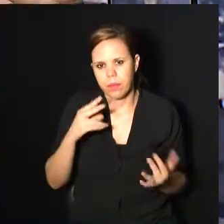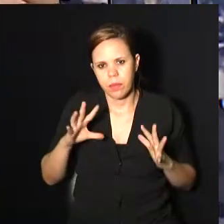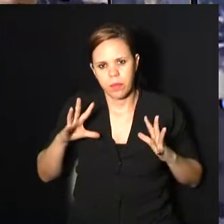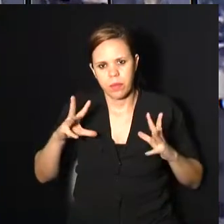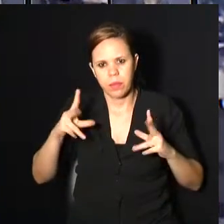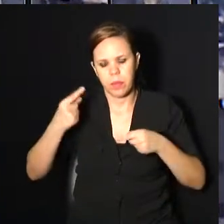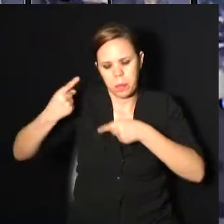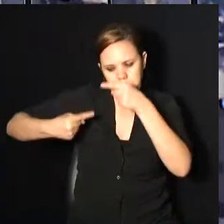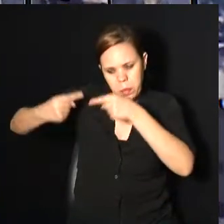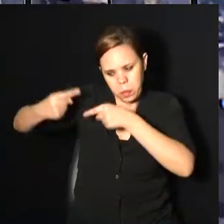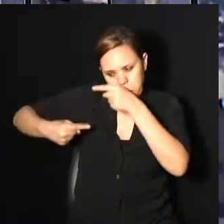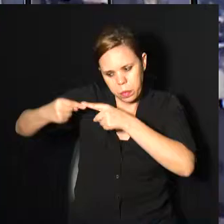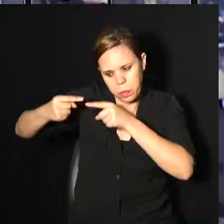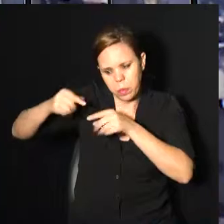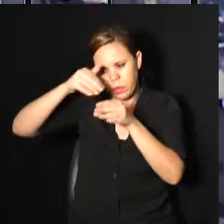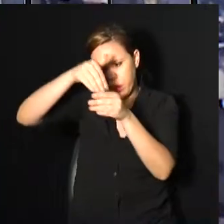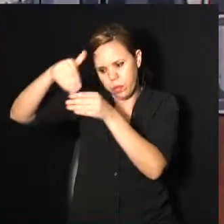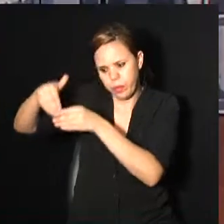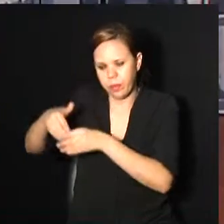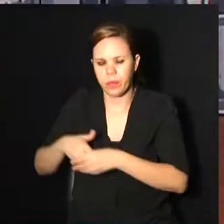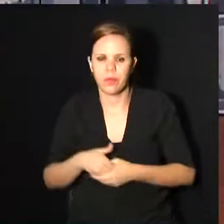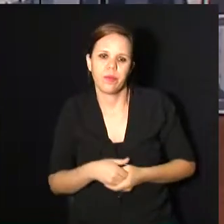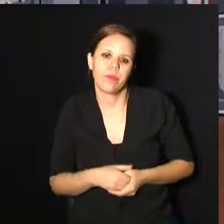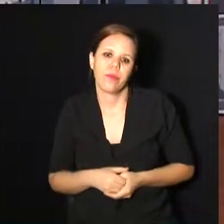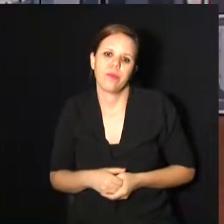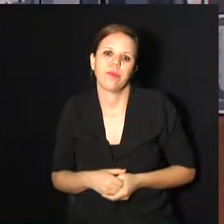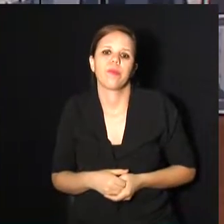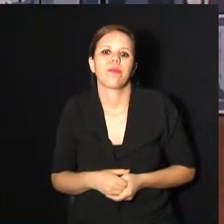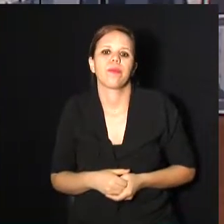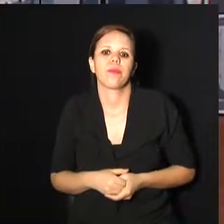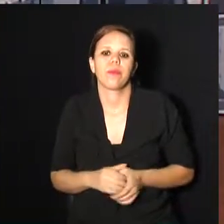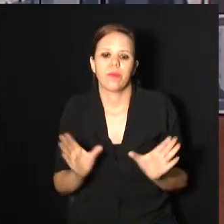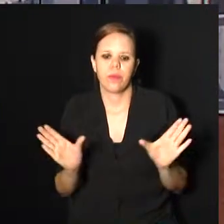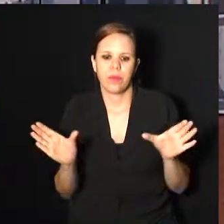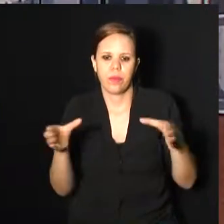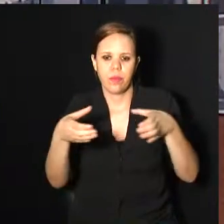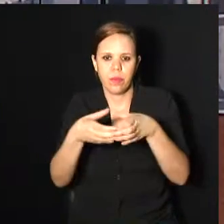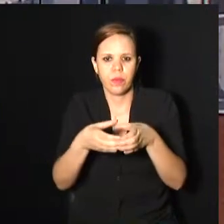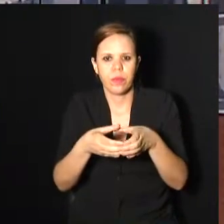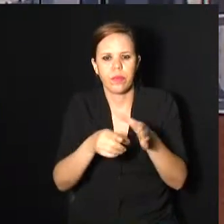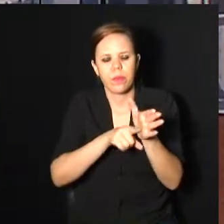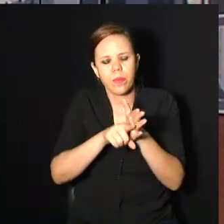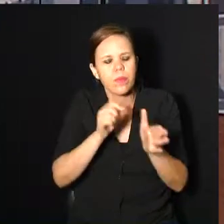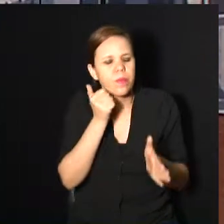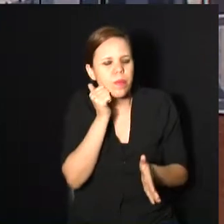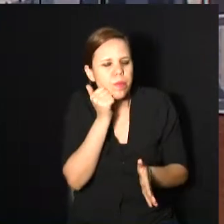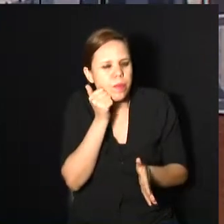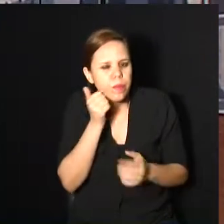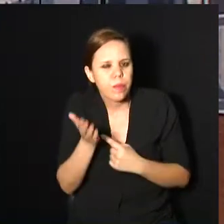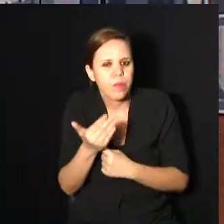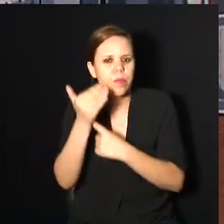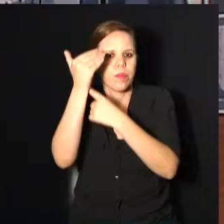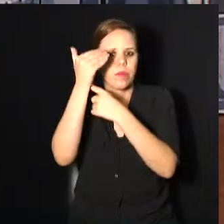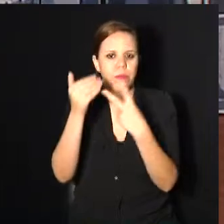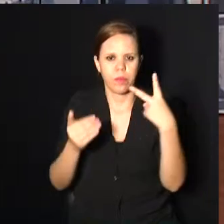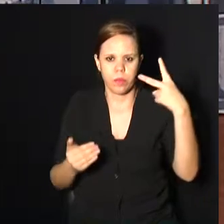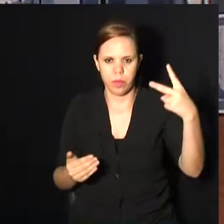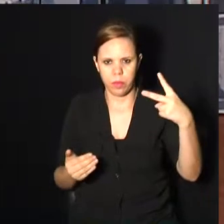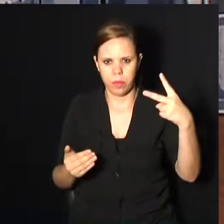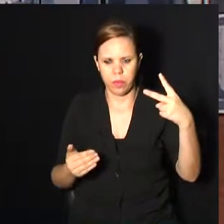as discussões e votações. A Comissão de Ciência e Tecnologia convidou 2 dos